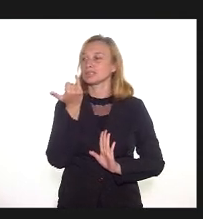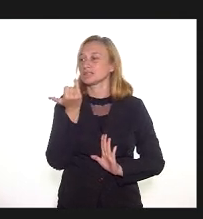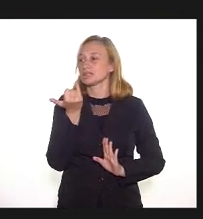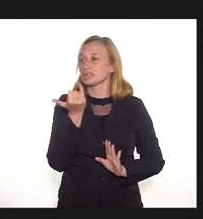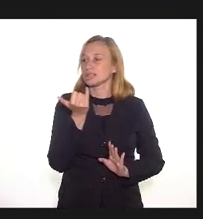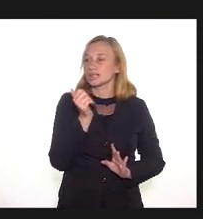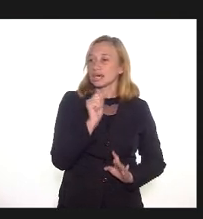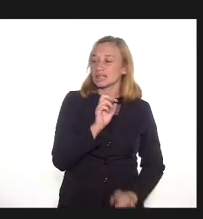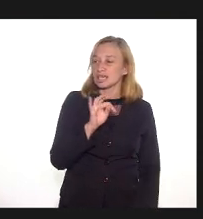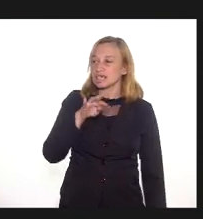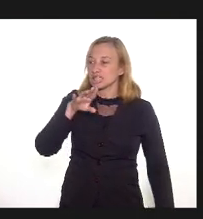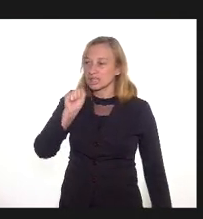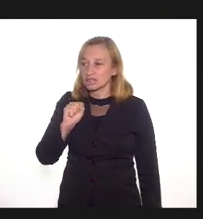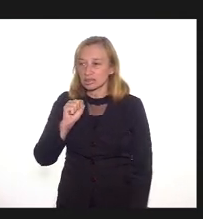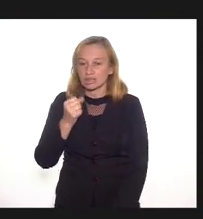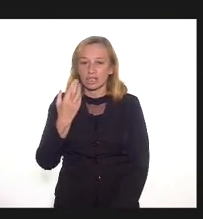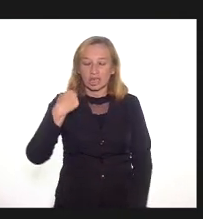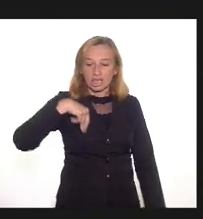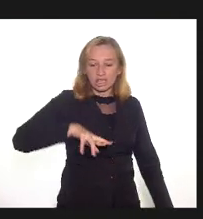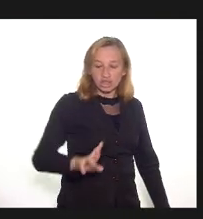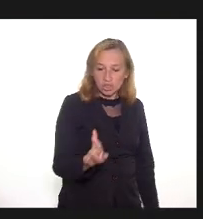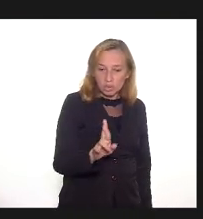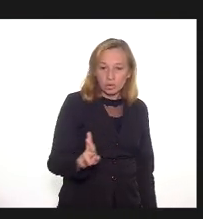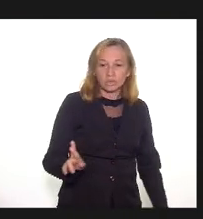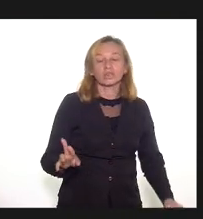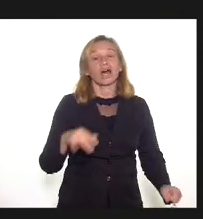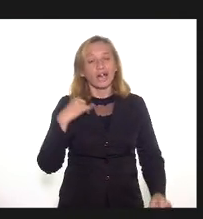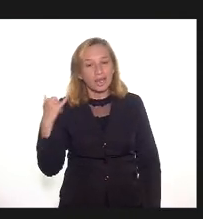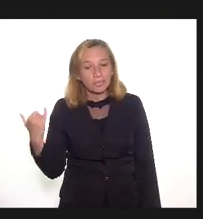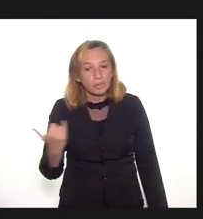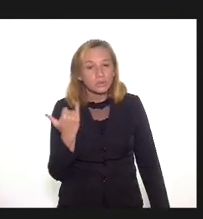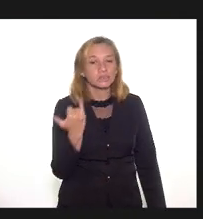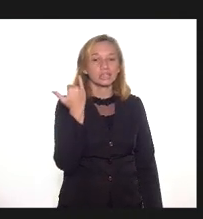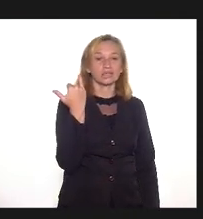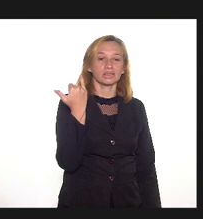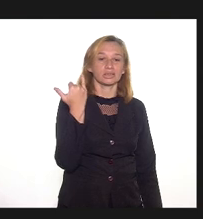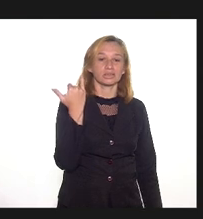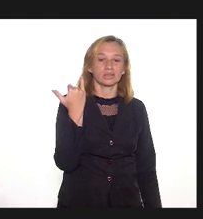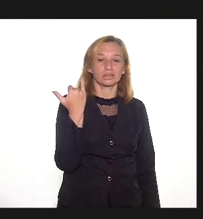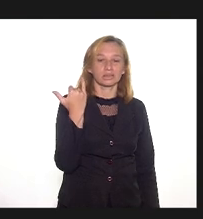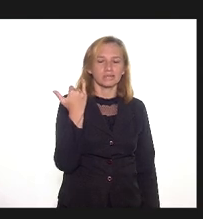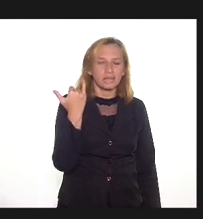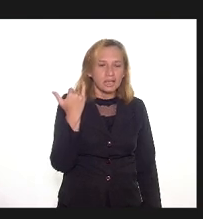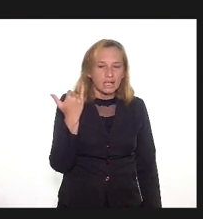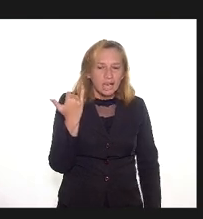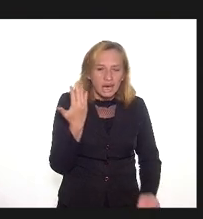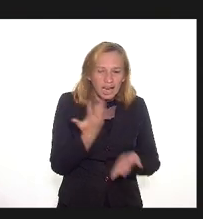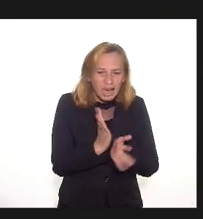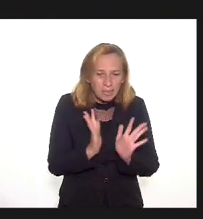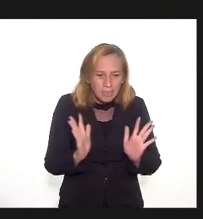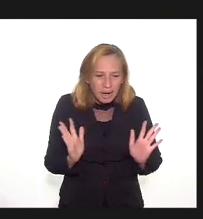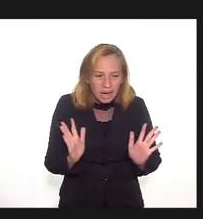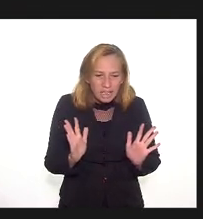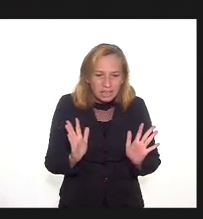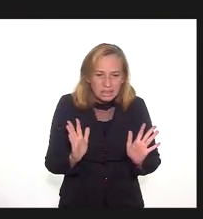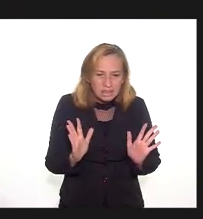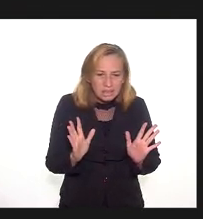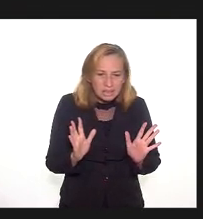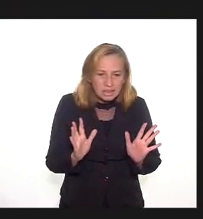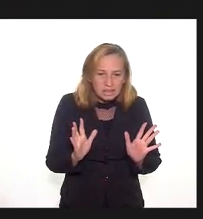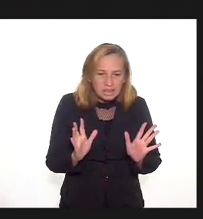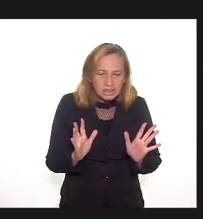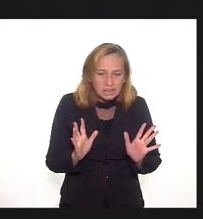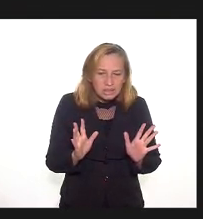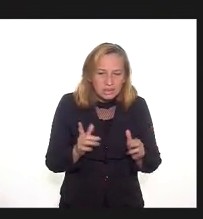ecletismo religioso para mostrar a importância da gente acabar com essa coisa atrasada